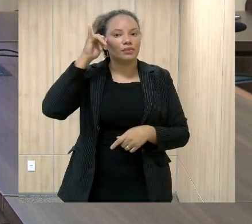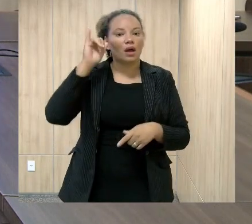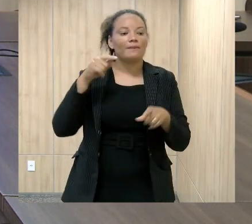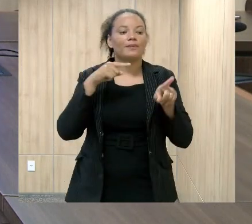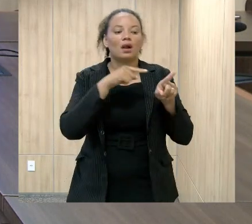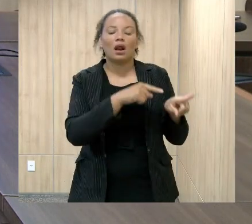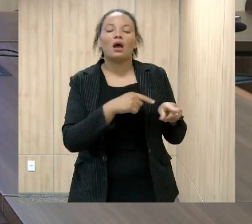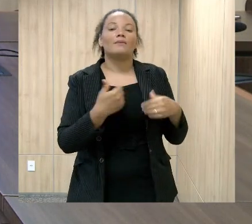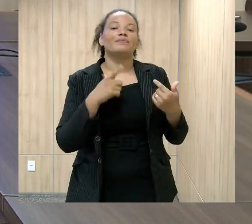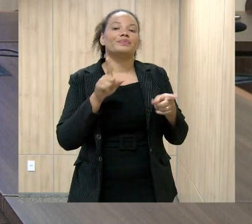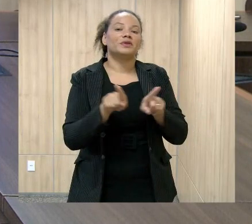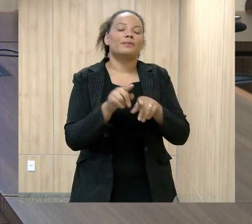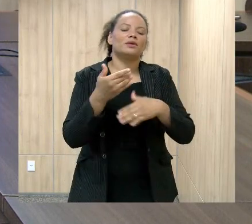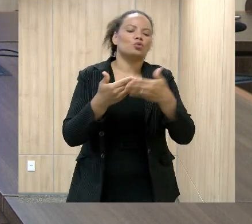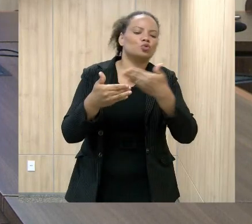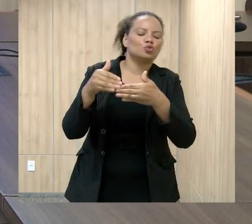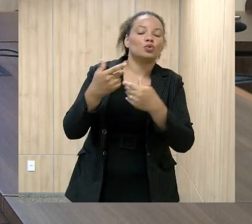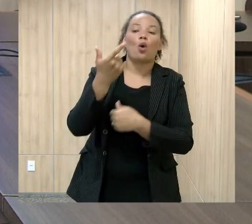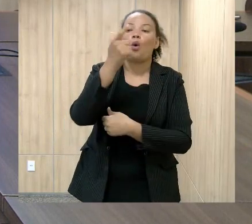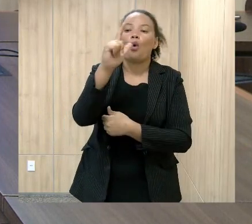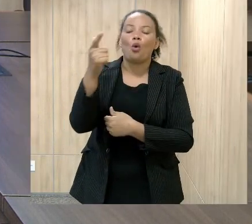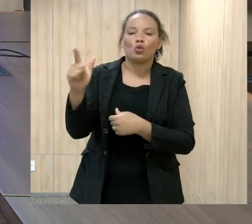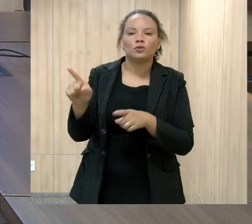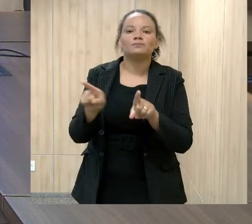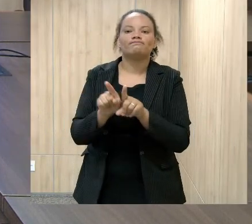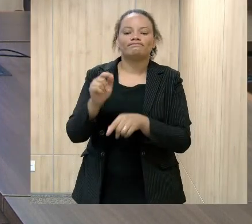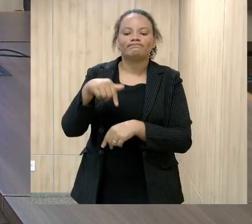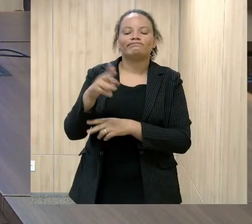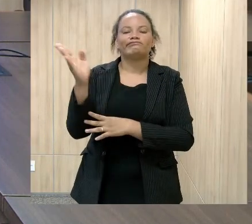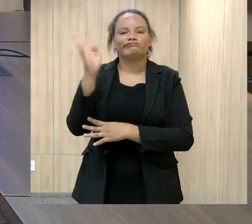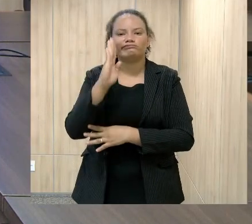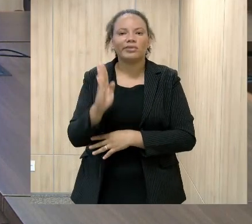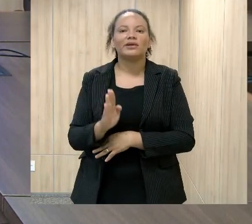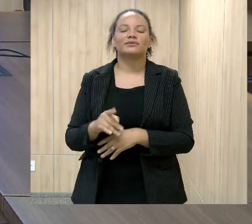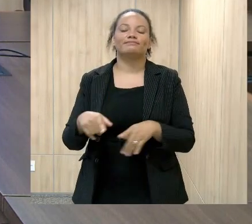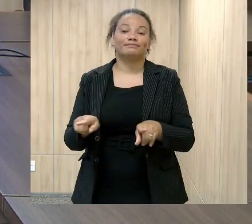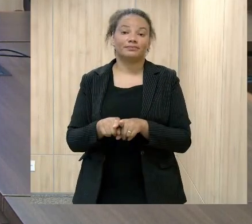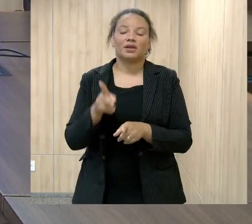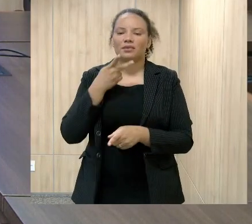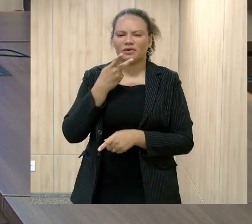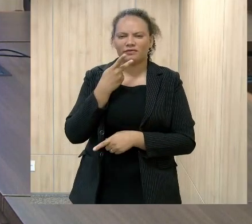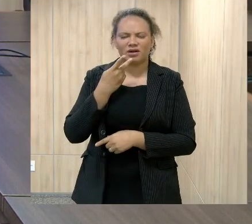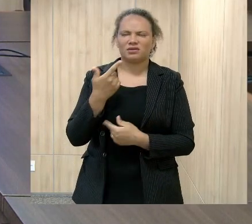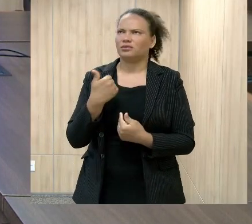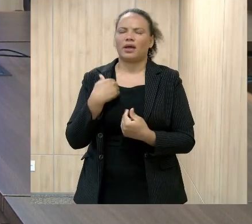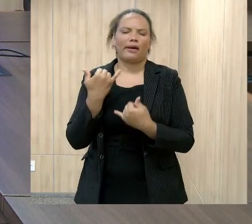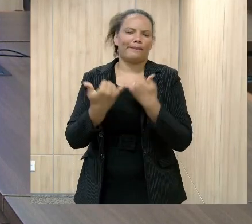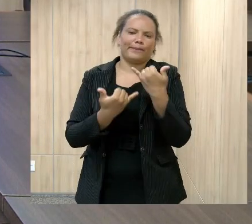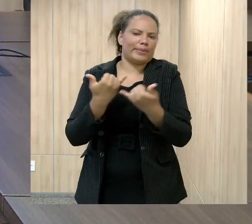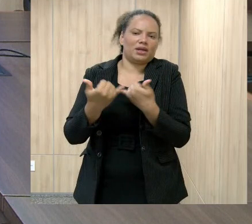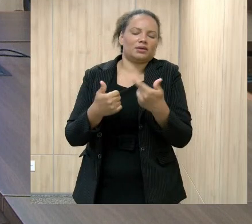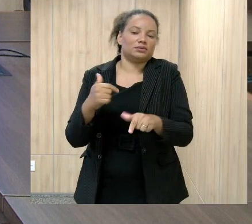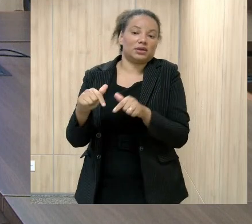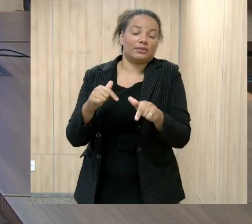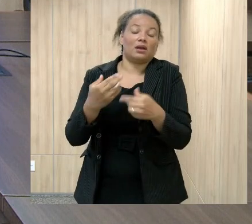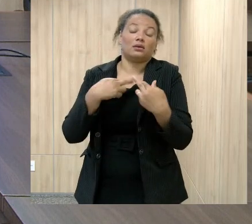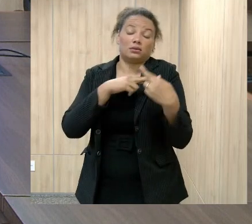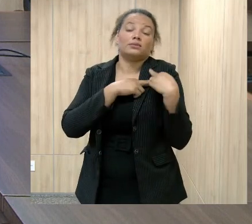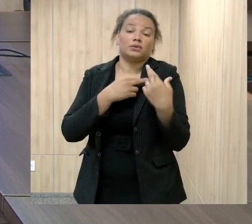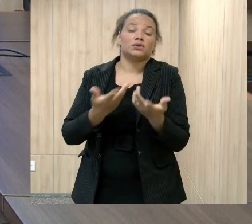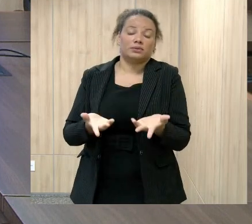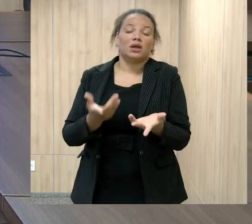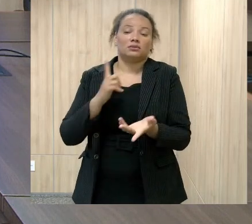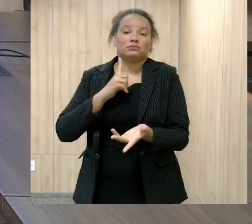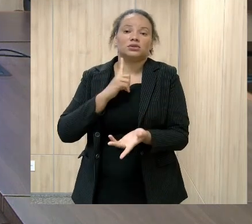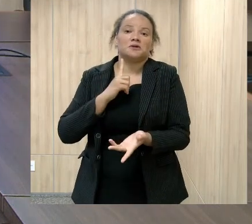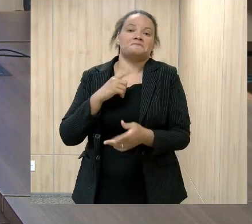construída no nosso país e também no estado de Rondônia a gente vai ter muita coisa boa para falar aqui porque a gente não tá brincando de trabalhar a gente faz isso com muita